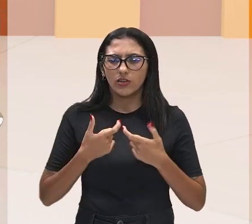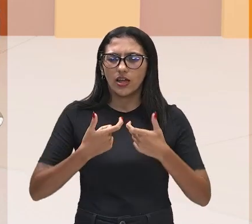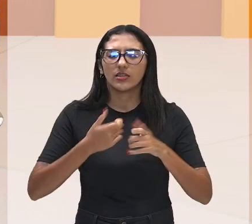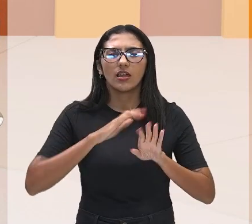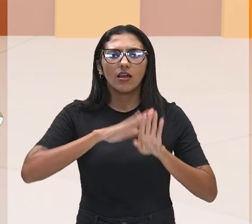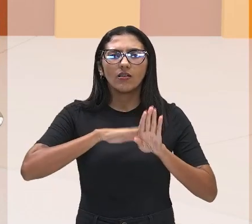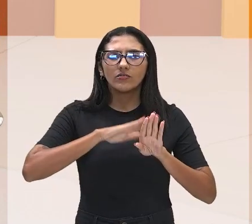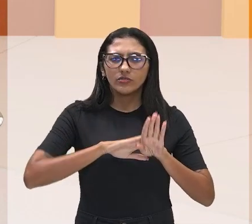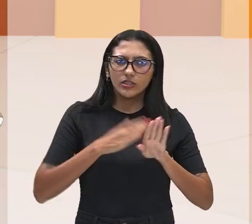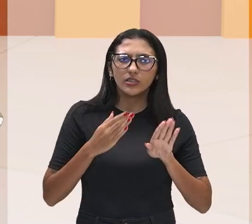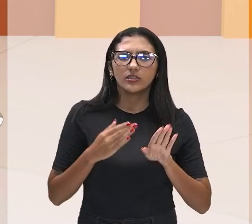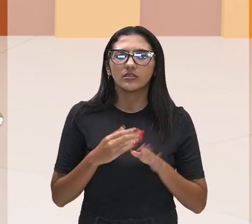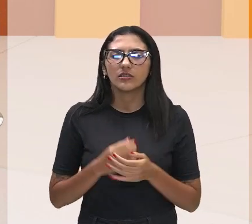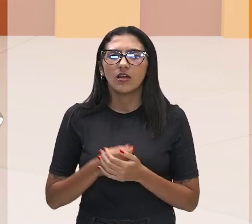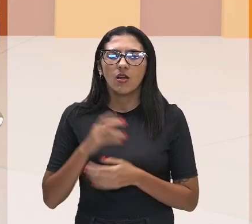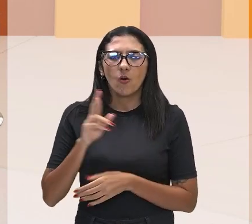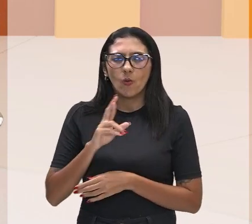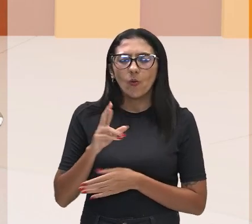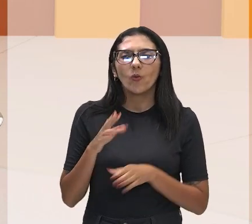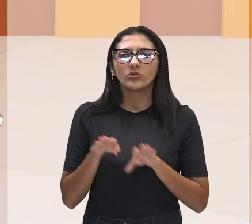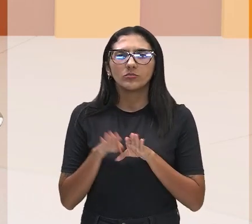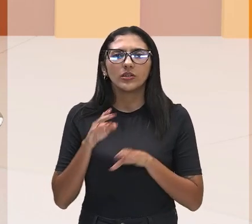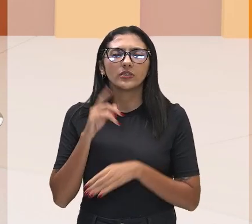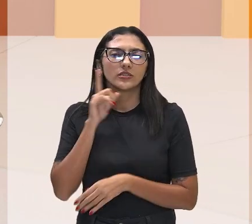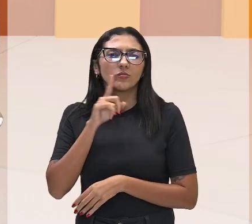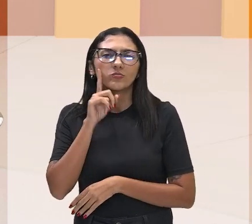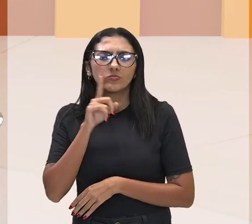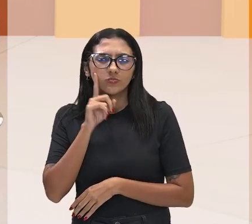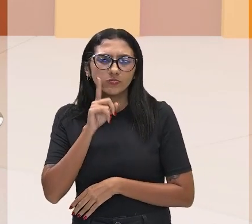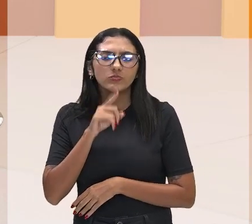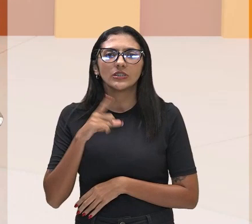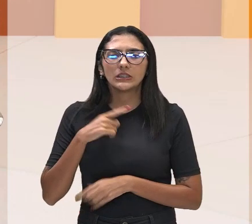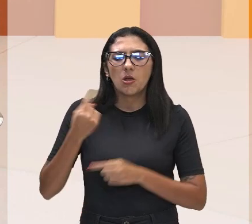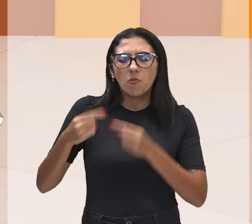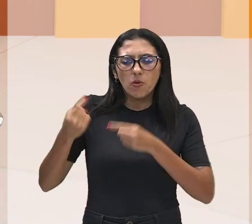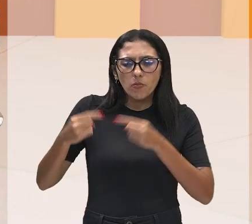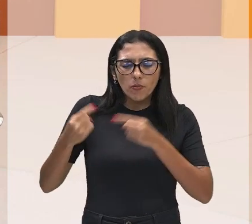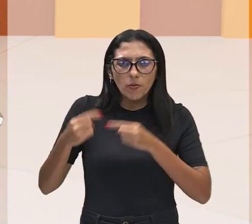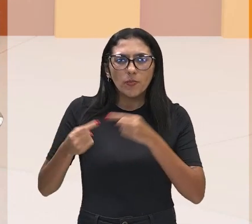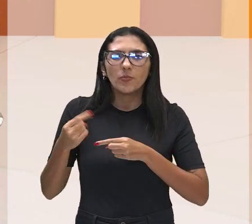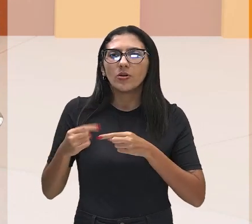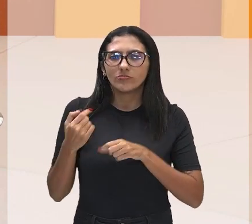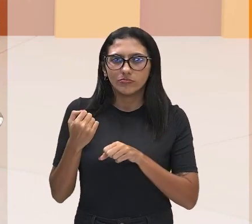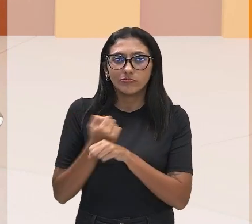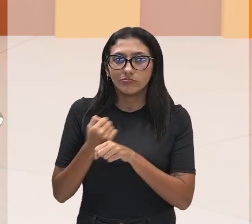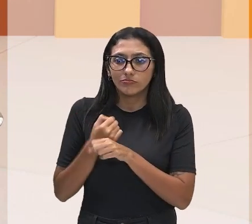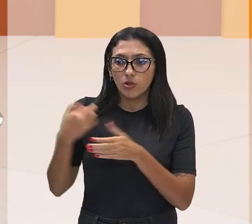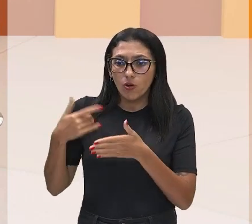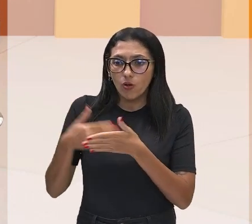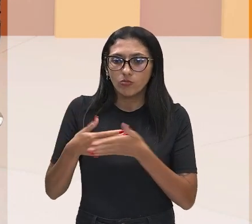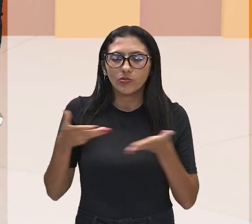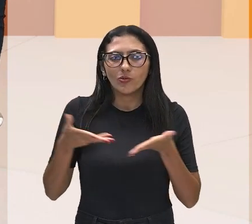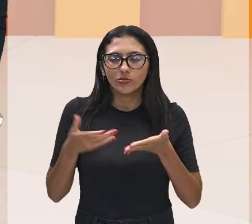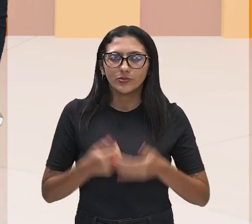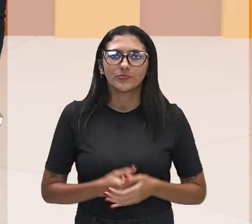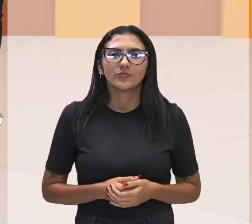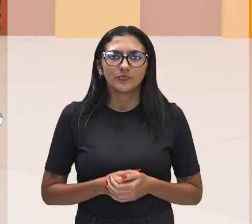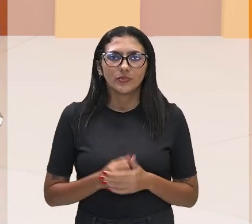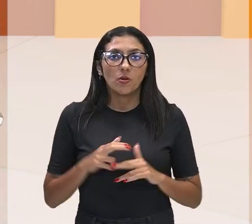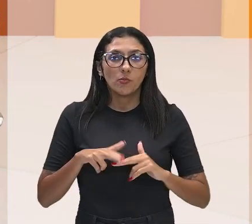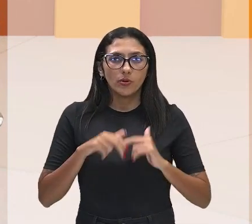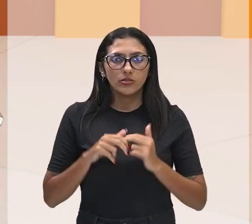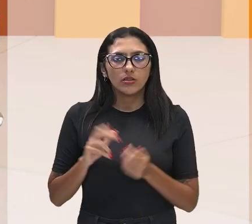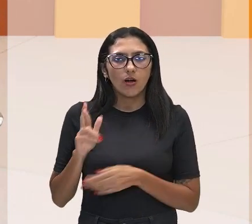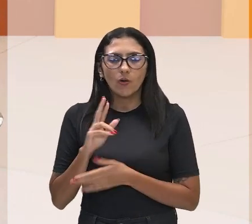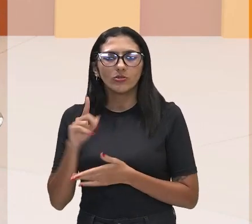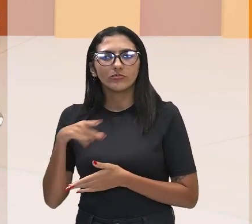onde eles tinham já esse conflito e atualmente ainda continua, então por isso que a Rússia ela acaba tendo que separar ali,